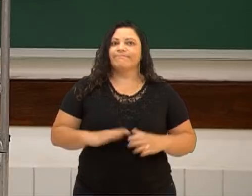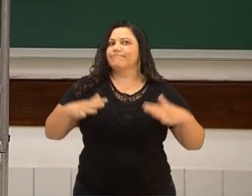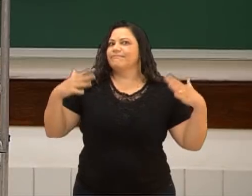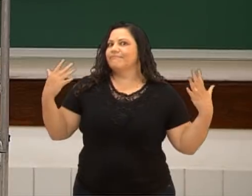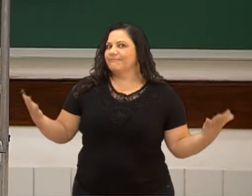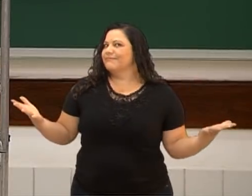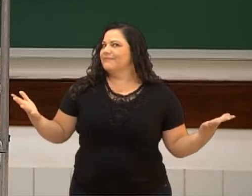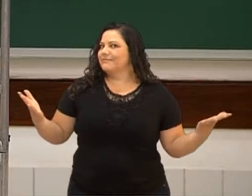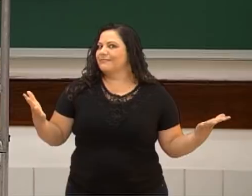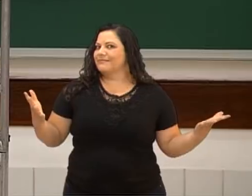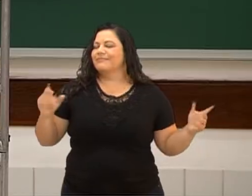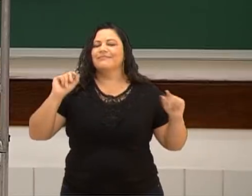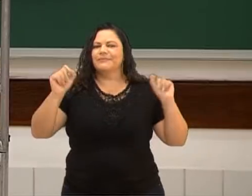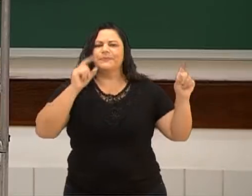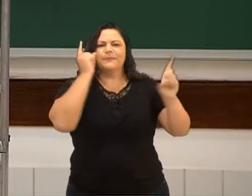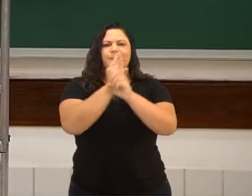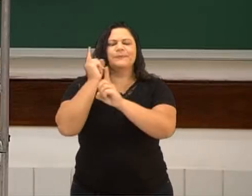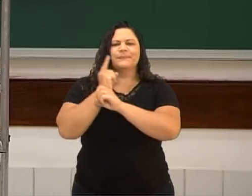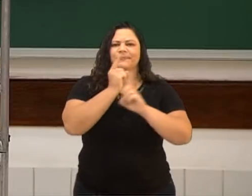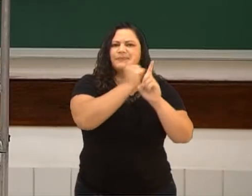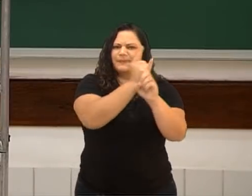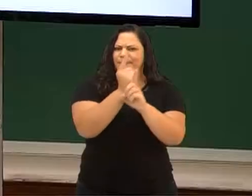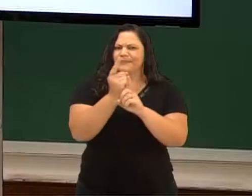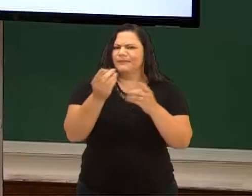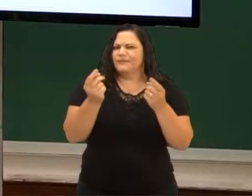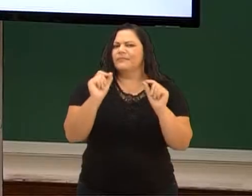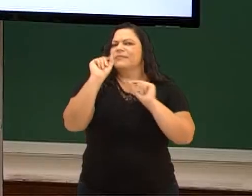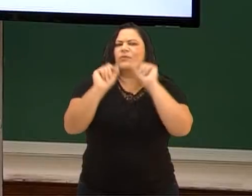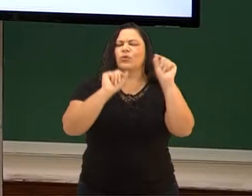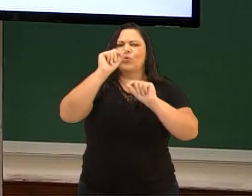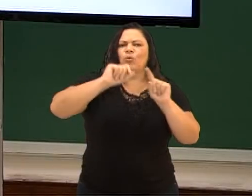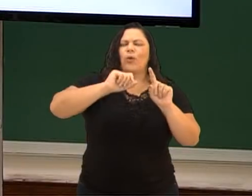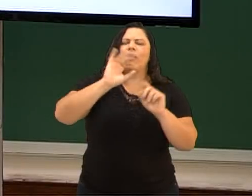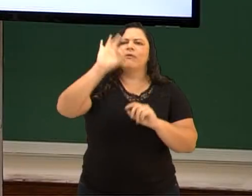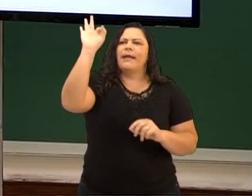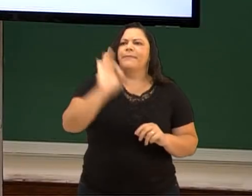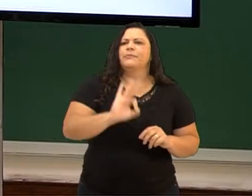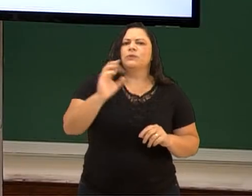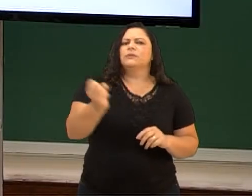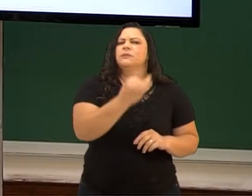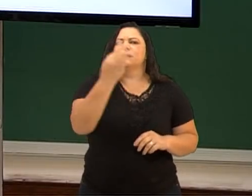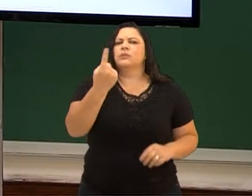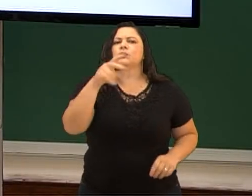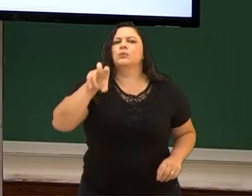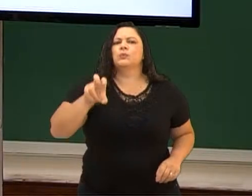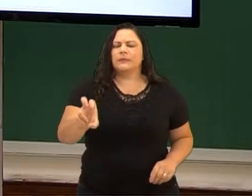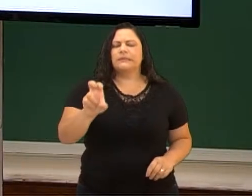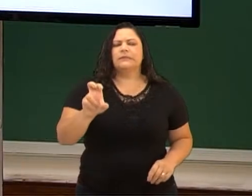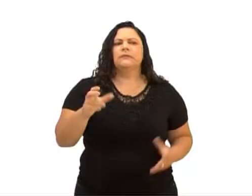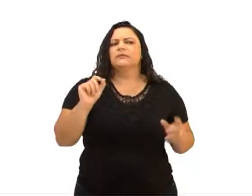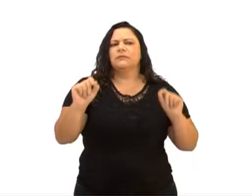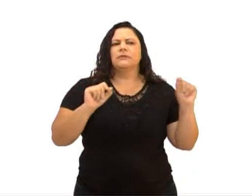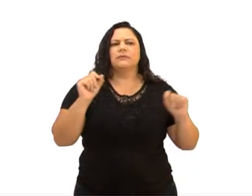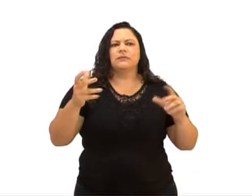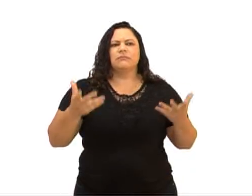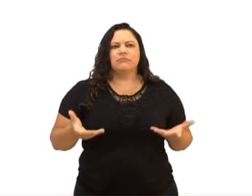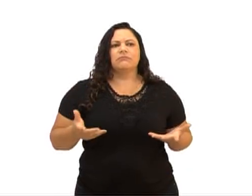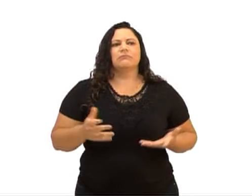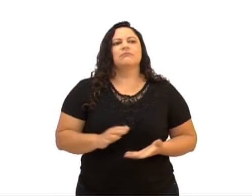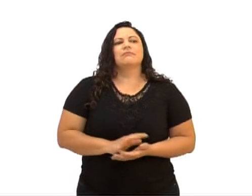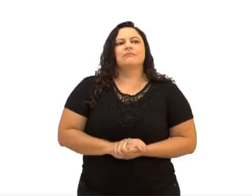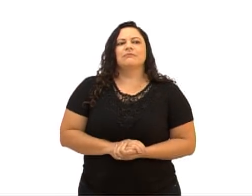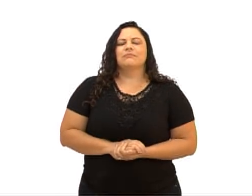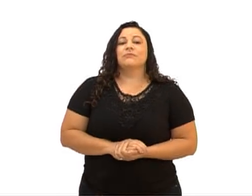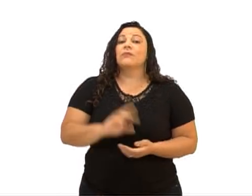E aí, galerinha? Encontraram qual é o percentual dos 15 alunos que gostam de jogos? Então lá, olha o